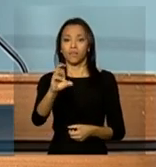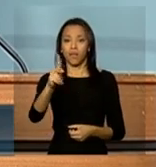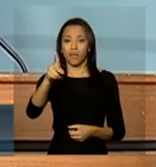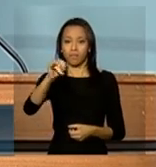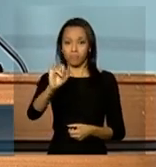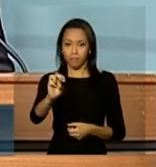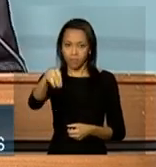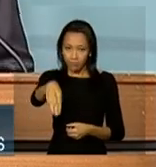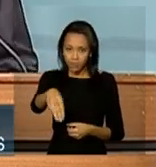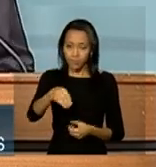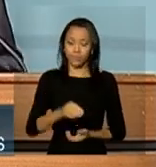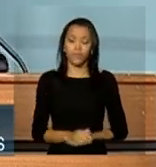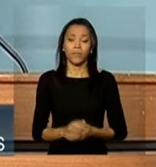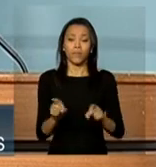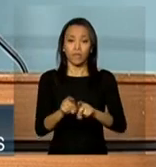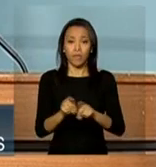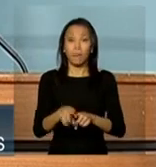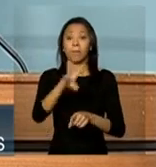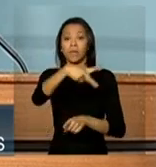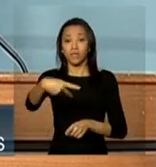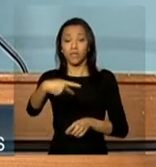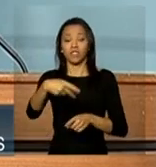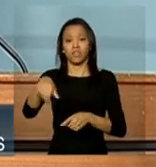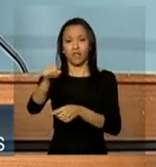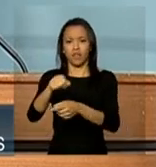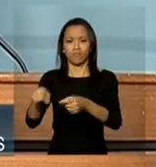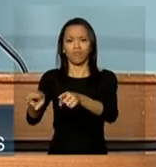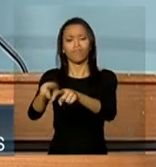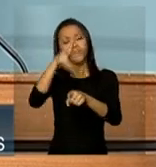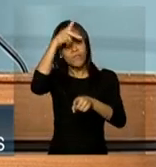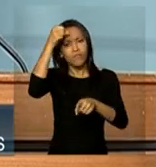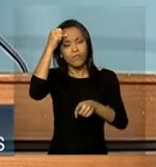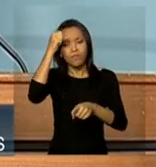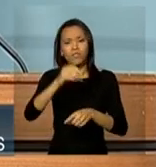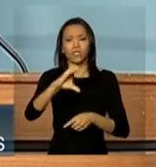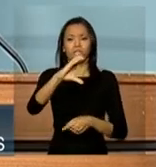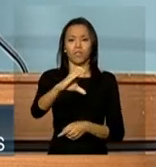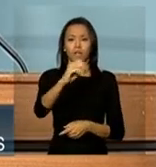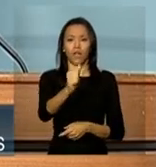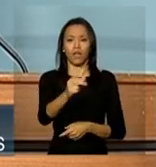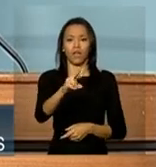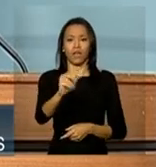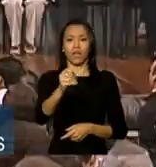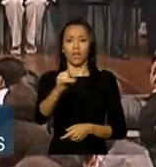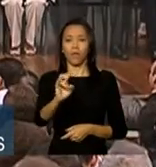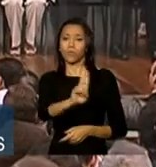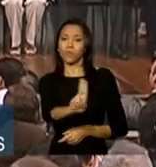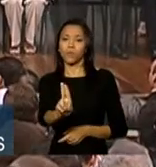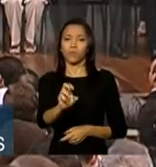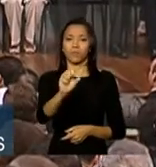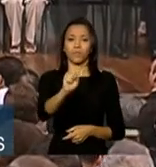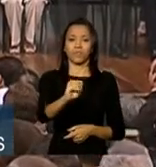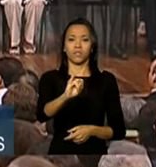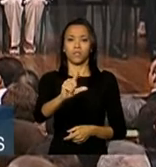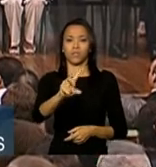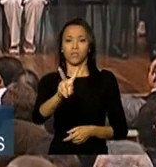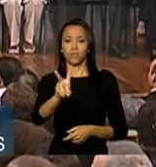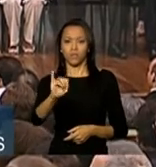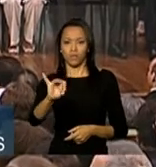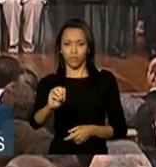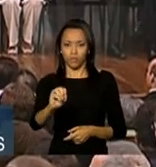Presidente da Associação dos Municípios do Litoral Norte e prefeito de Caraá, Silvio Miguel Fofonca.